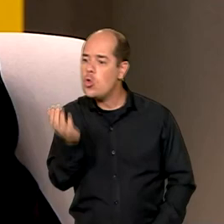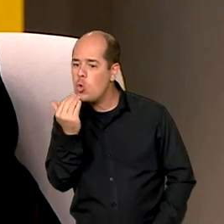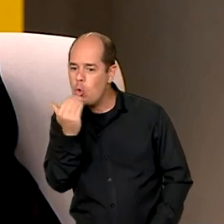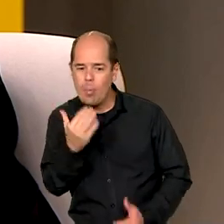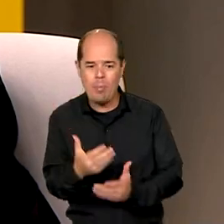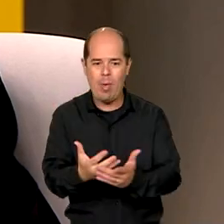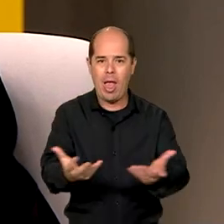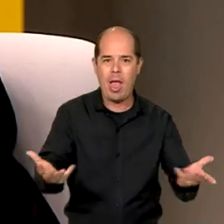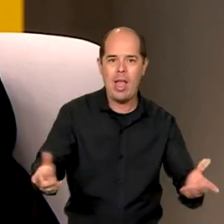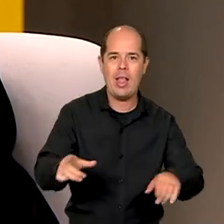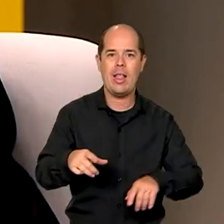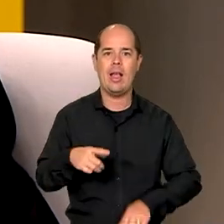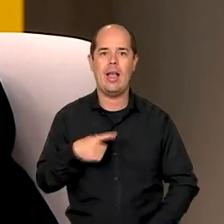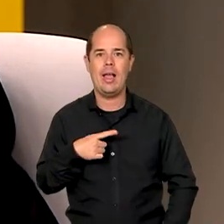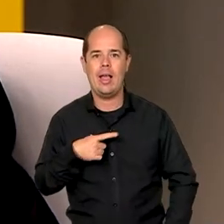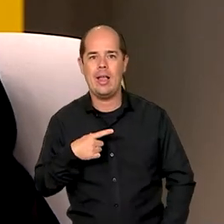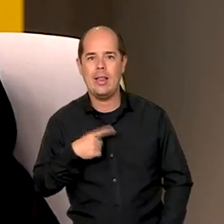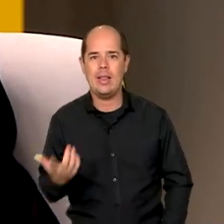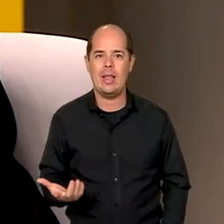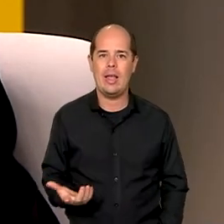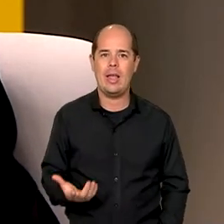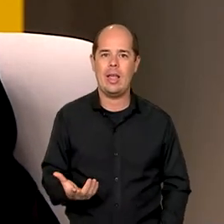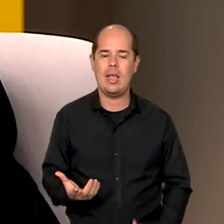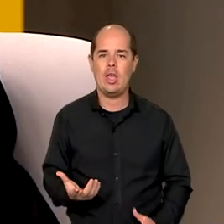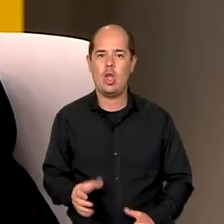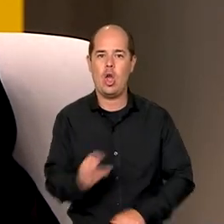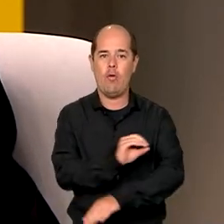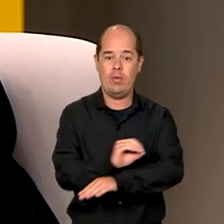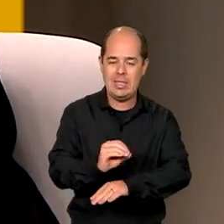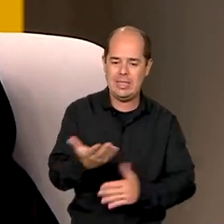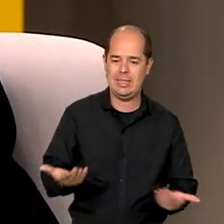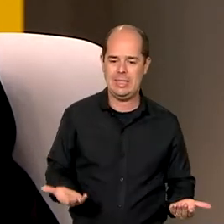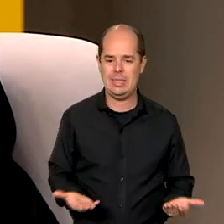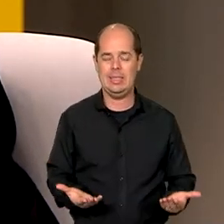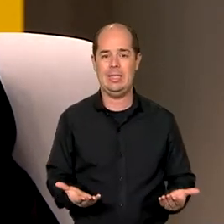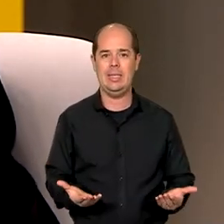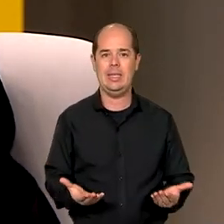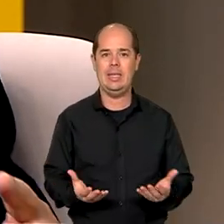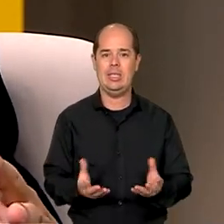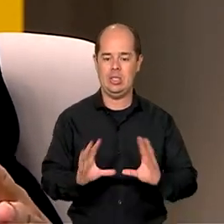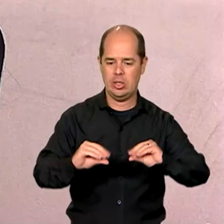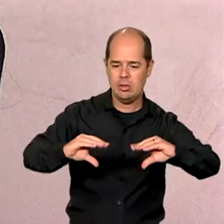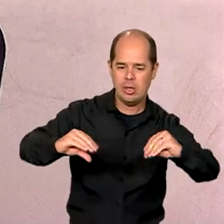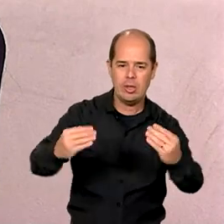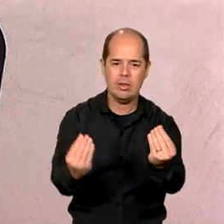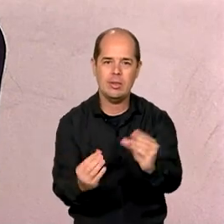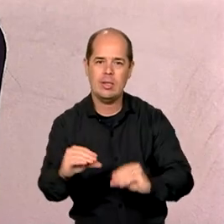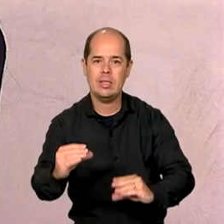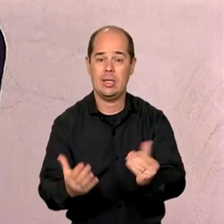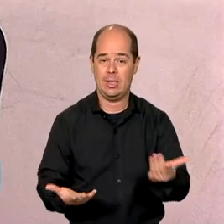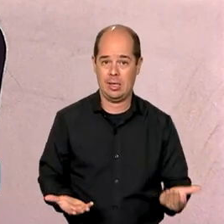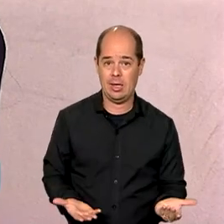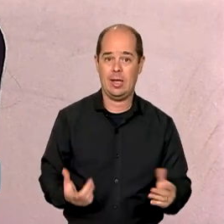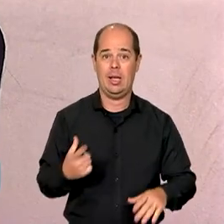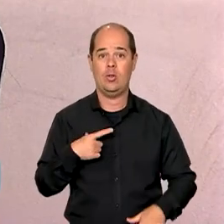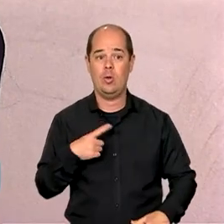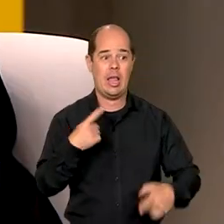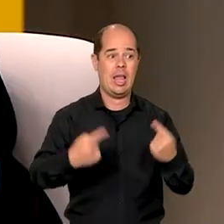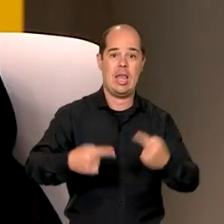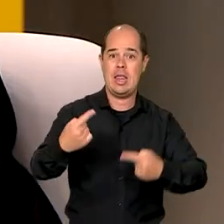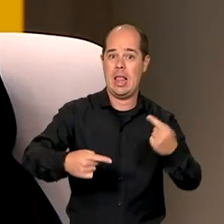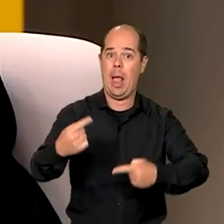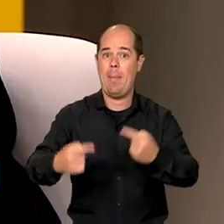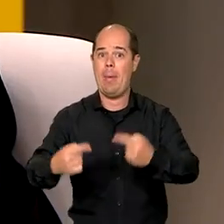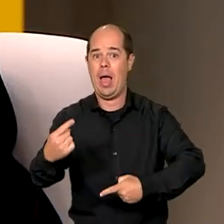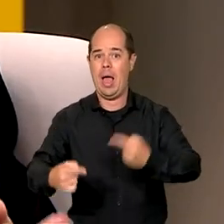oficinas de artesanato, nós vamos ter uma quantidade muito grande de debates durante os 3 dias de negociação,